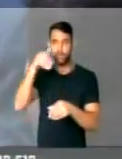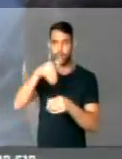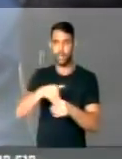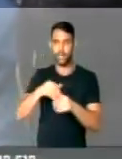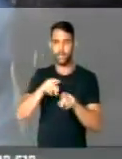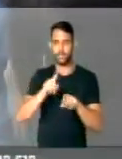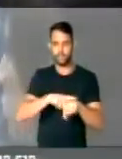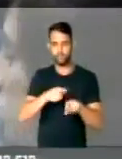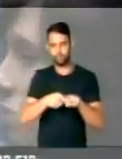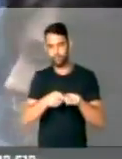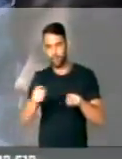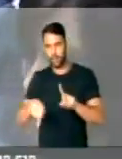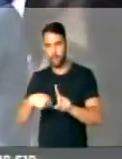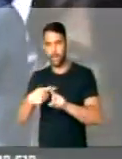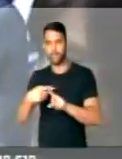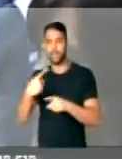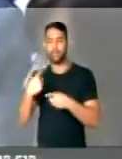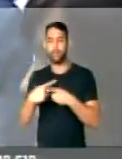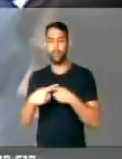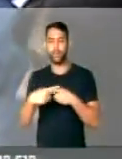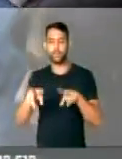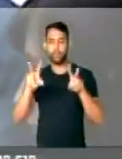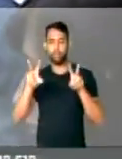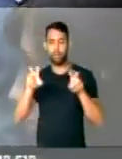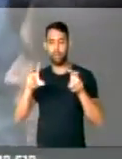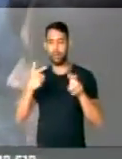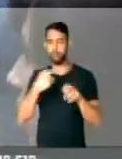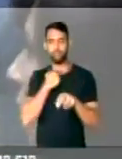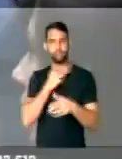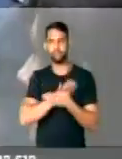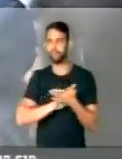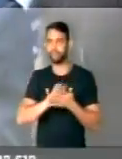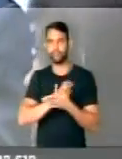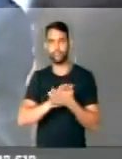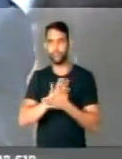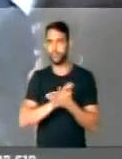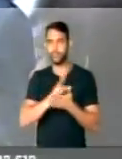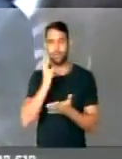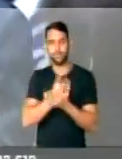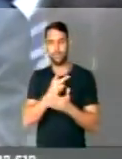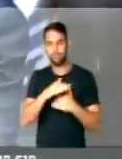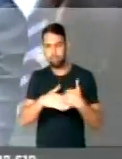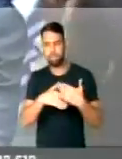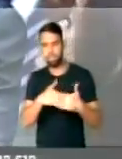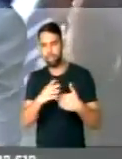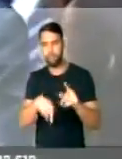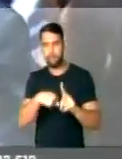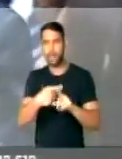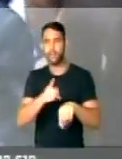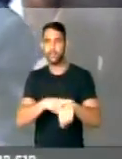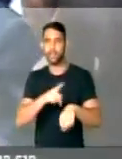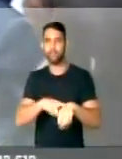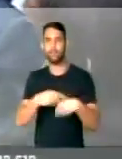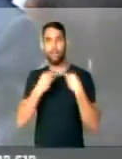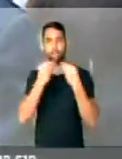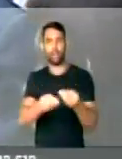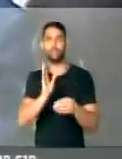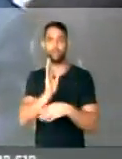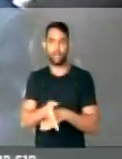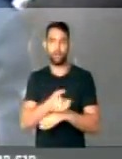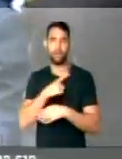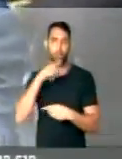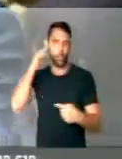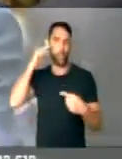essa prorrogação, até mesmo porque esse assunto não pode mais ser prorrogado além desse prazo que está sendo dado.